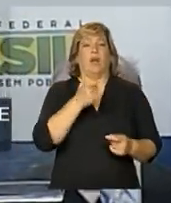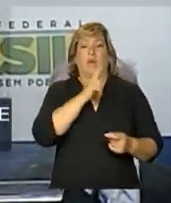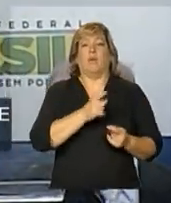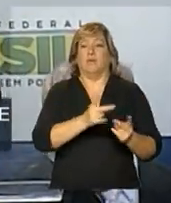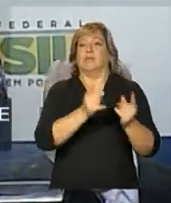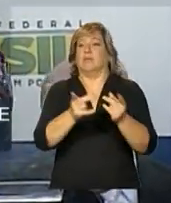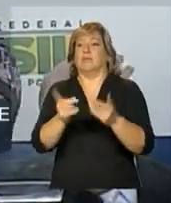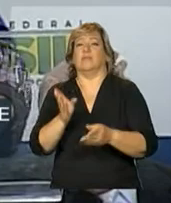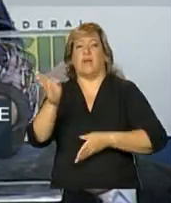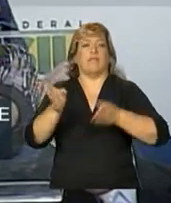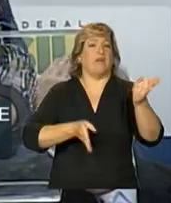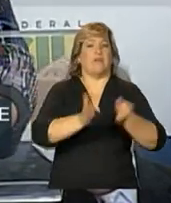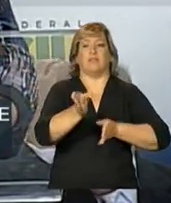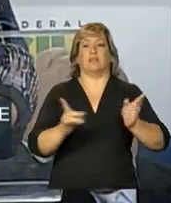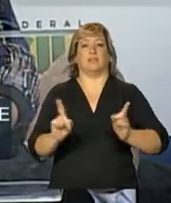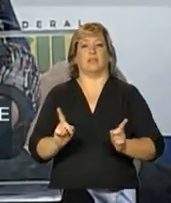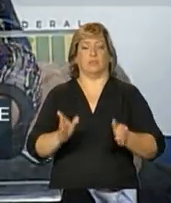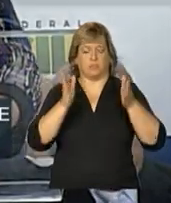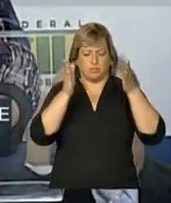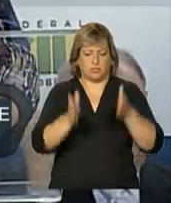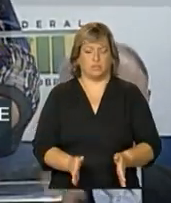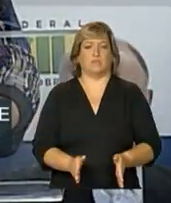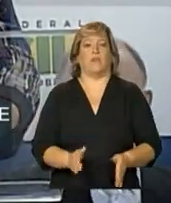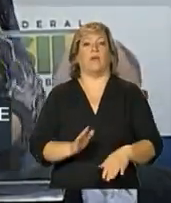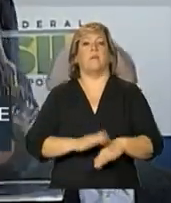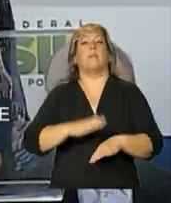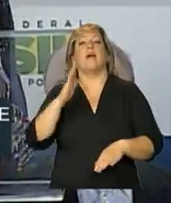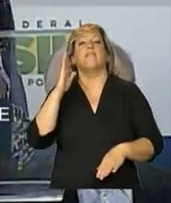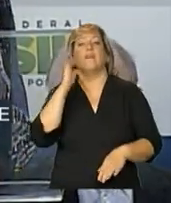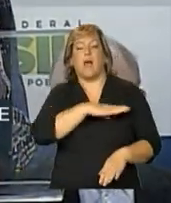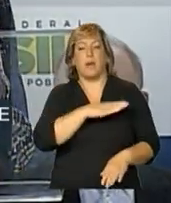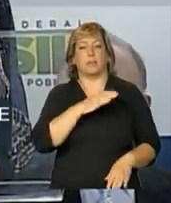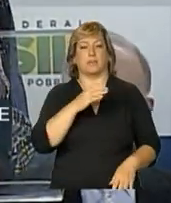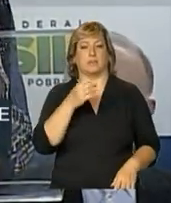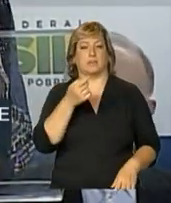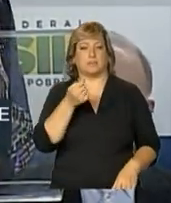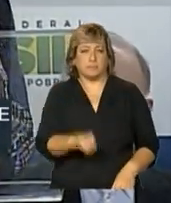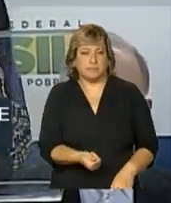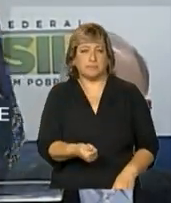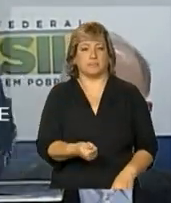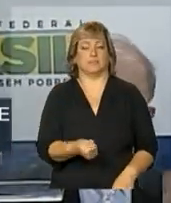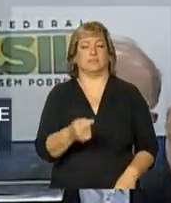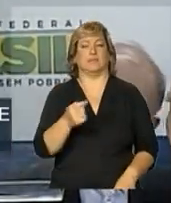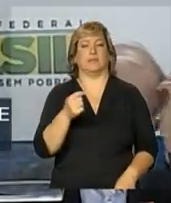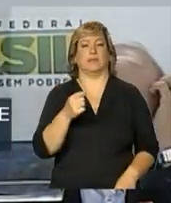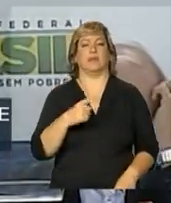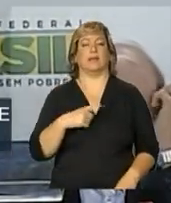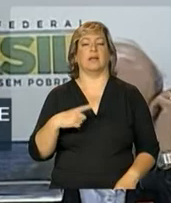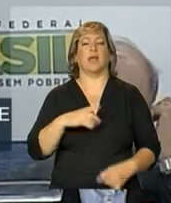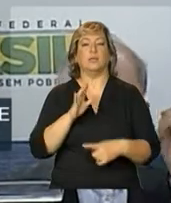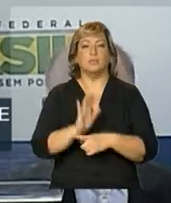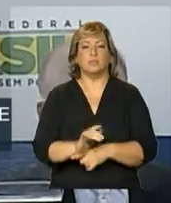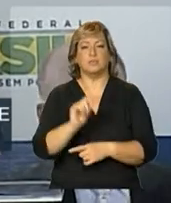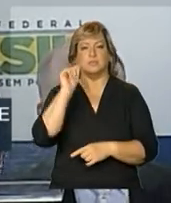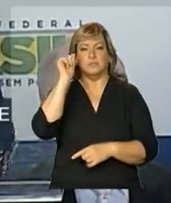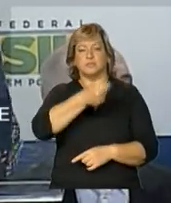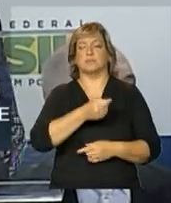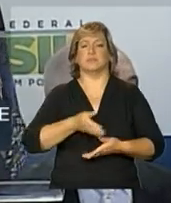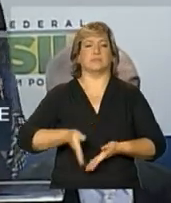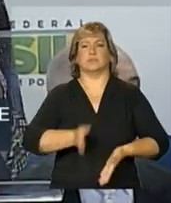exportar sua carga a reduzir custos e elevar a eficiência